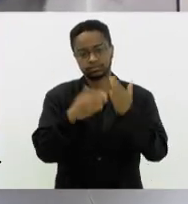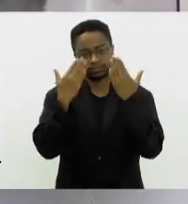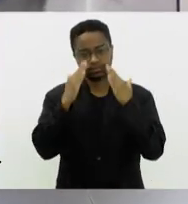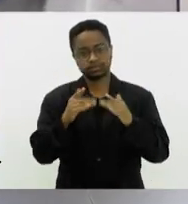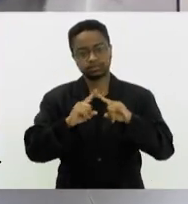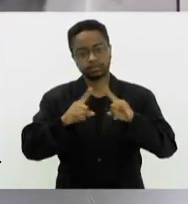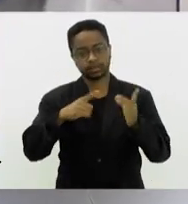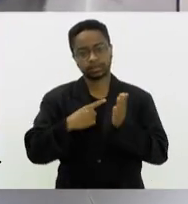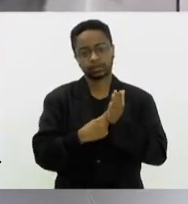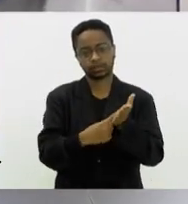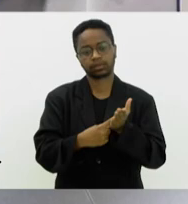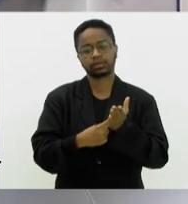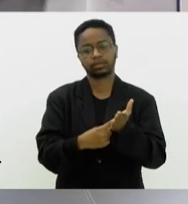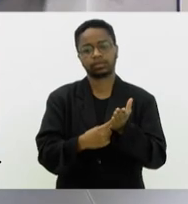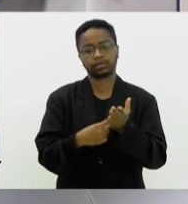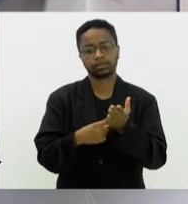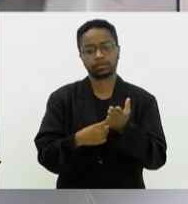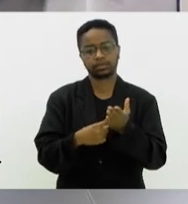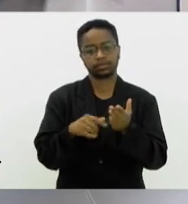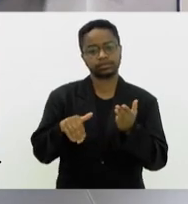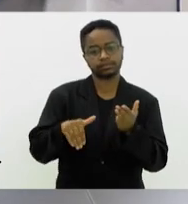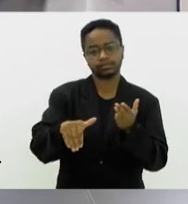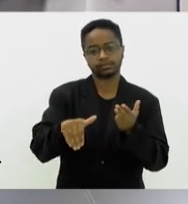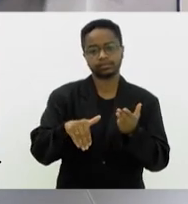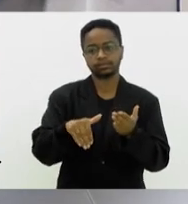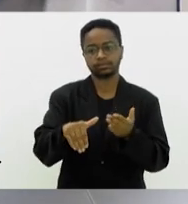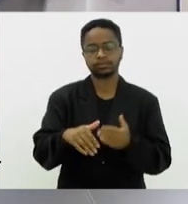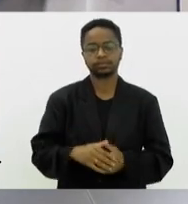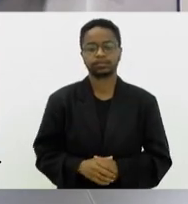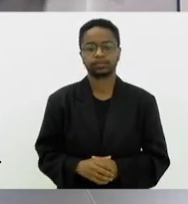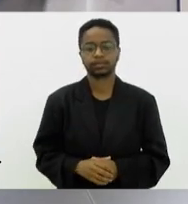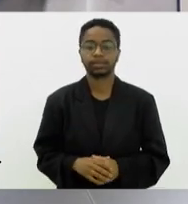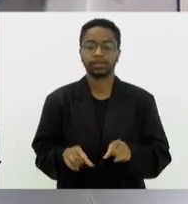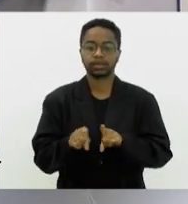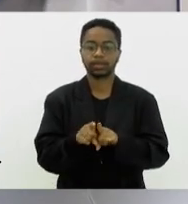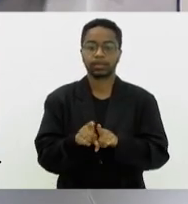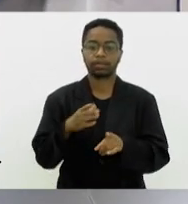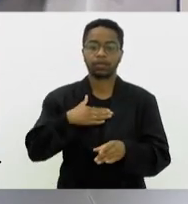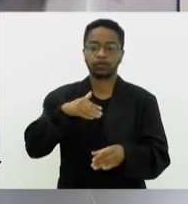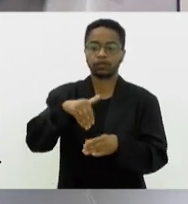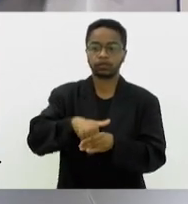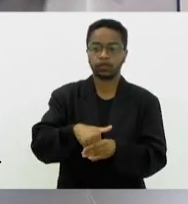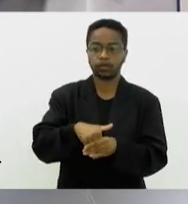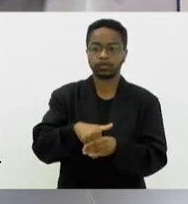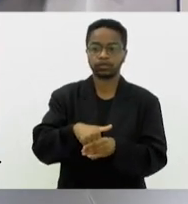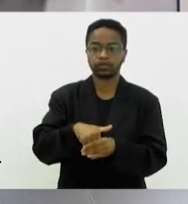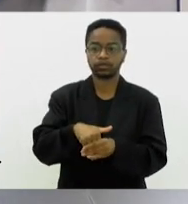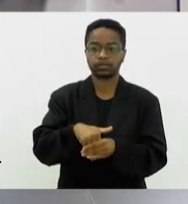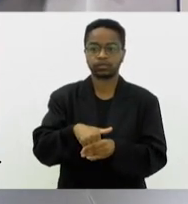fico compromisso de trazer a próxima sessão e já antecipo meu voto que será